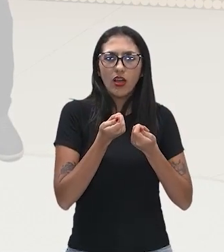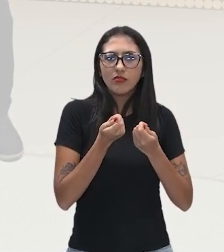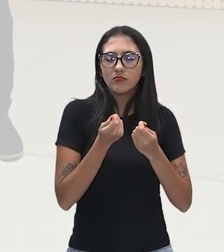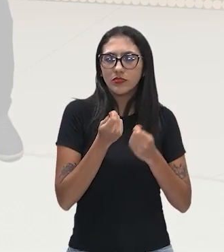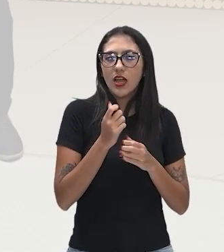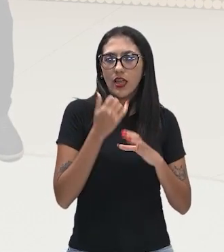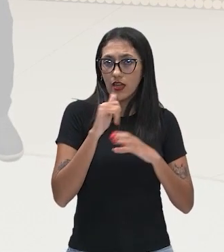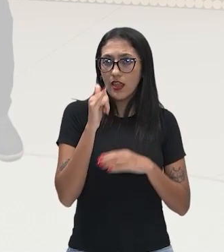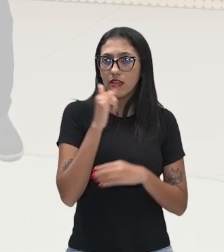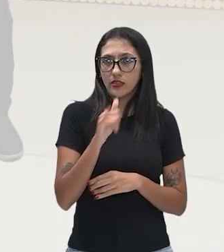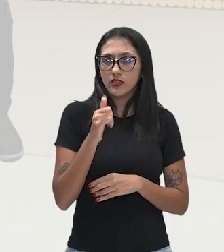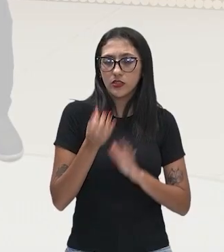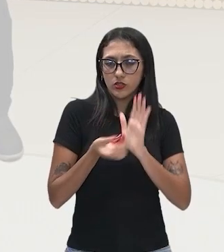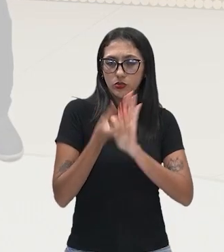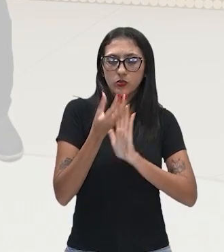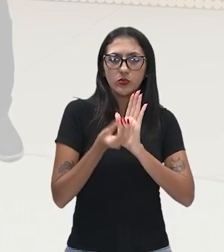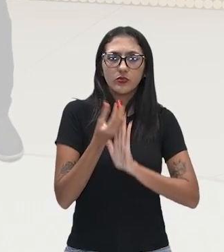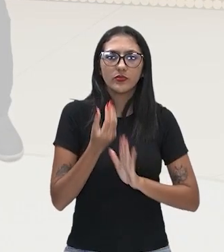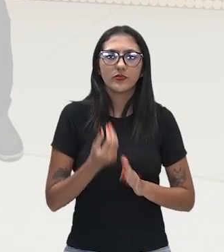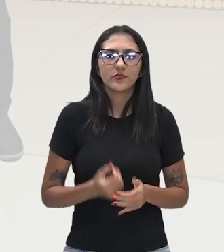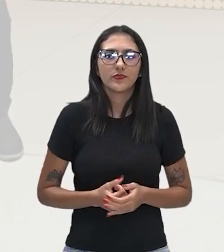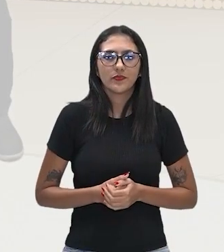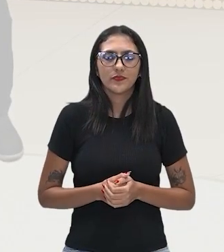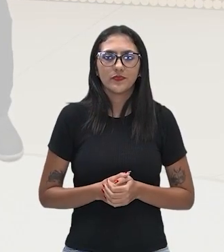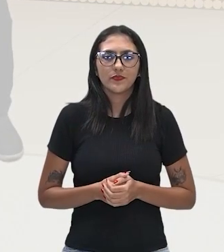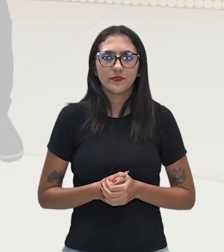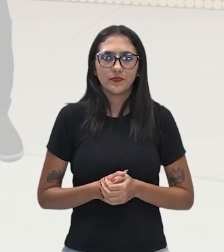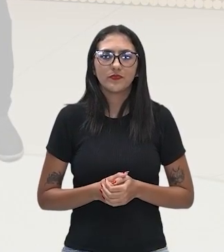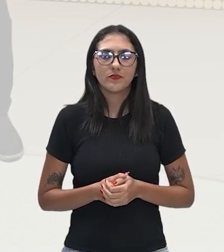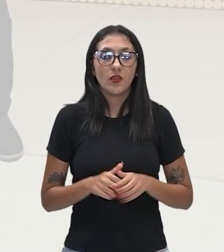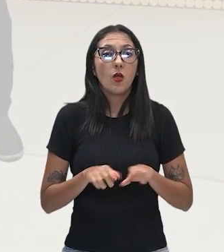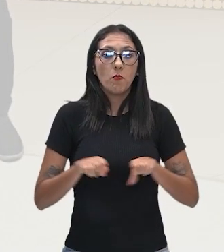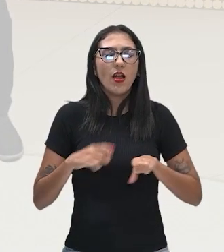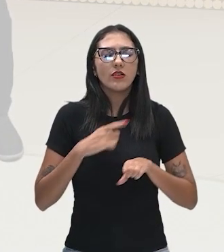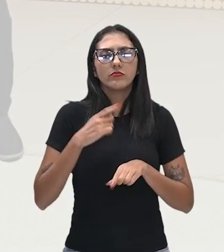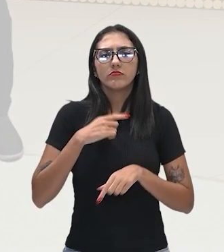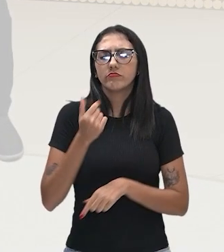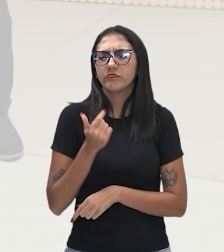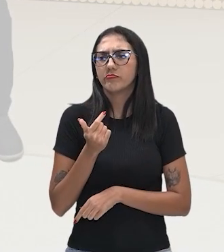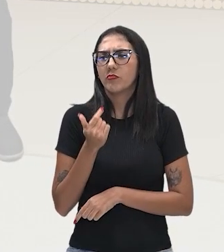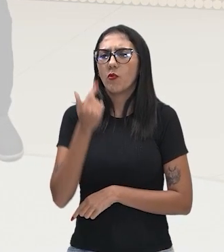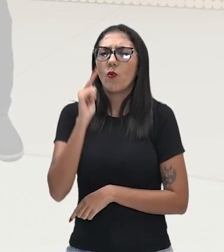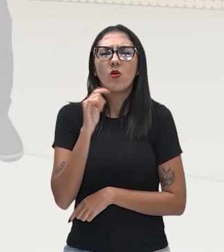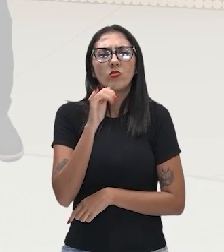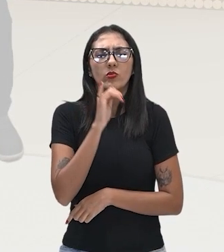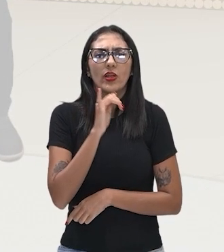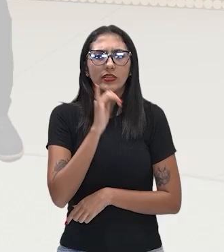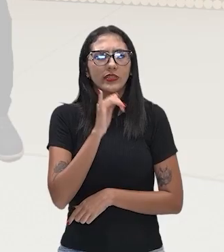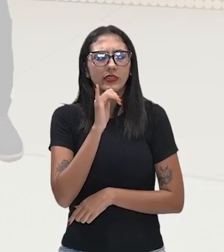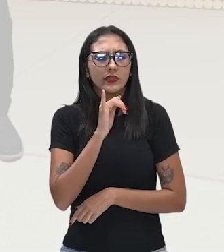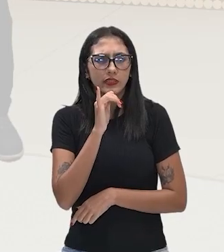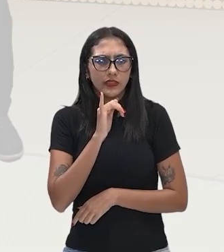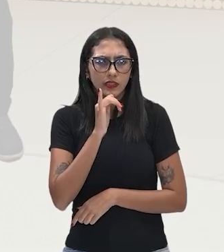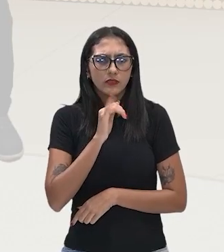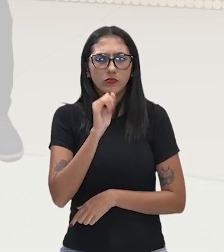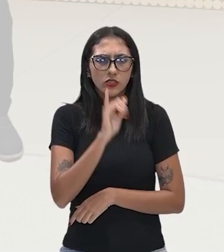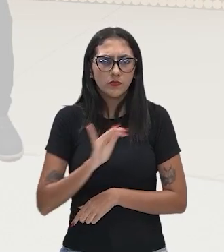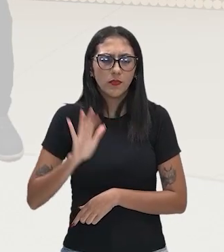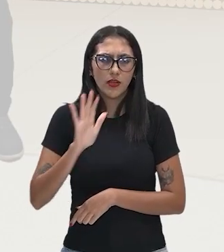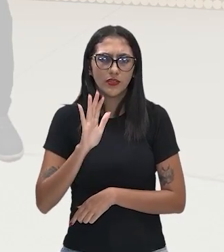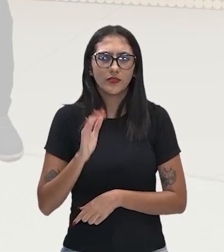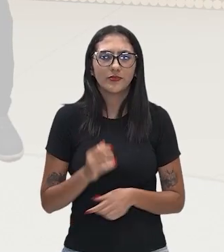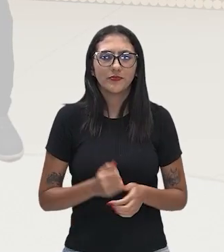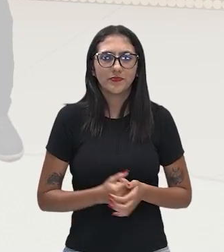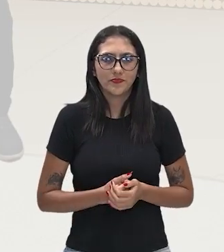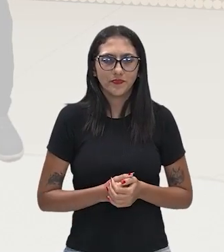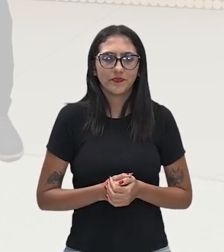bom? Mas eu vou trazer aqui para ti uma outra simulação, tá, pessoal? Eu vou te trazer uma outra simulação. Nessa